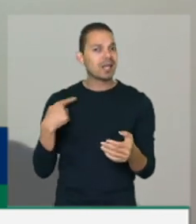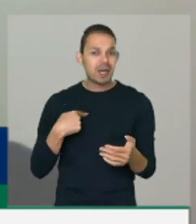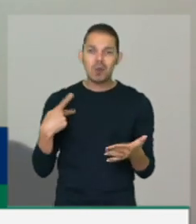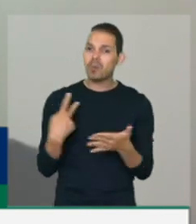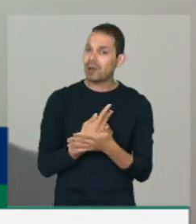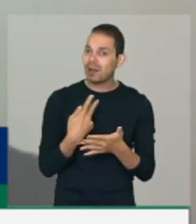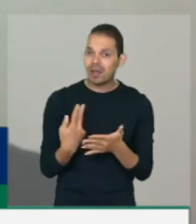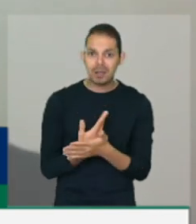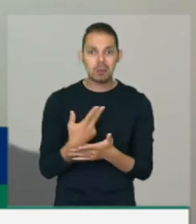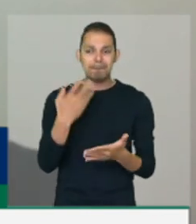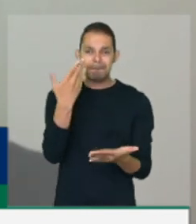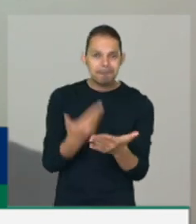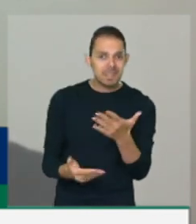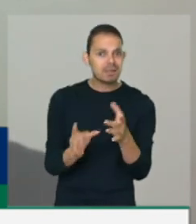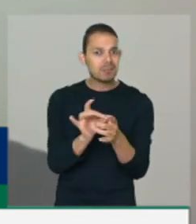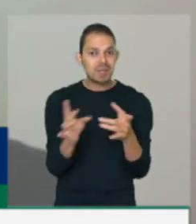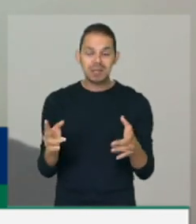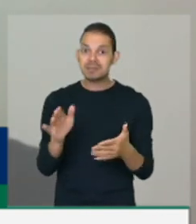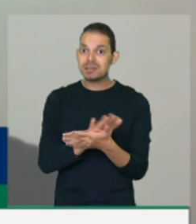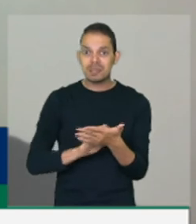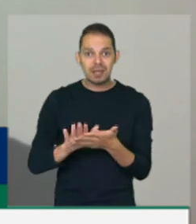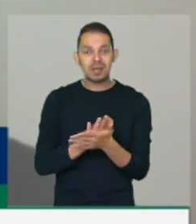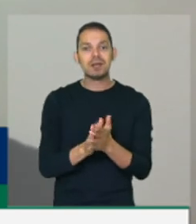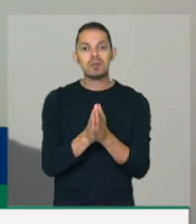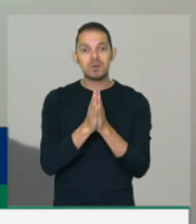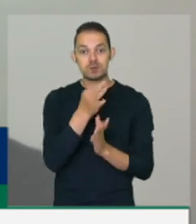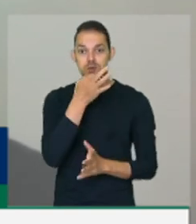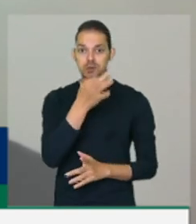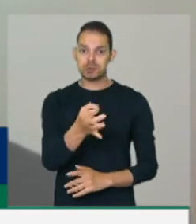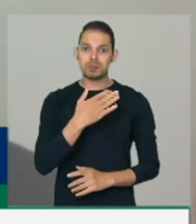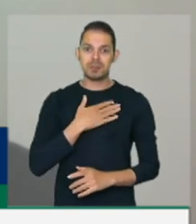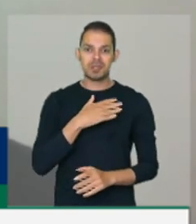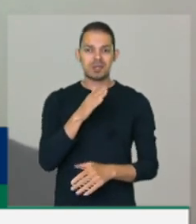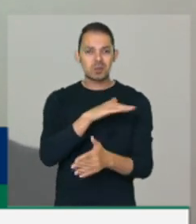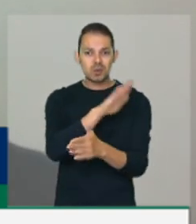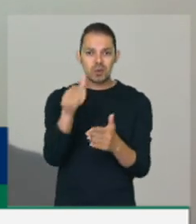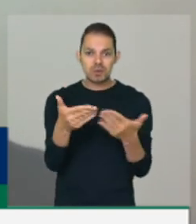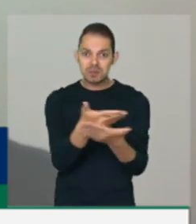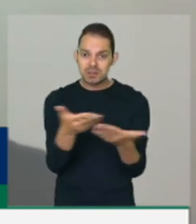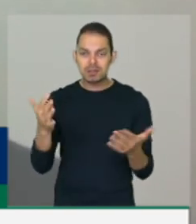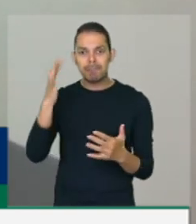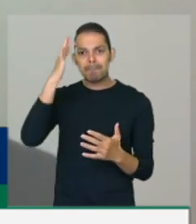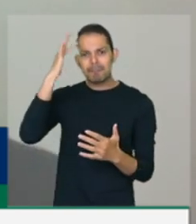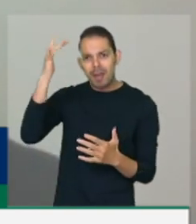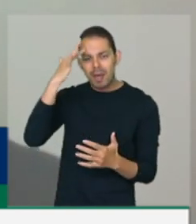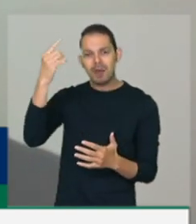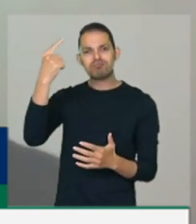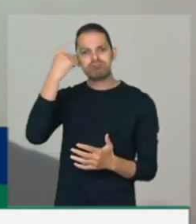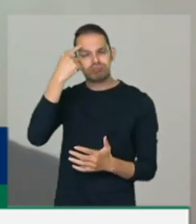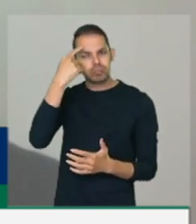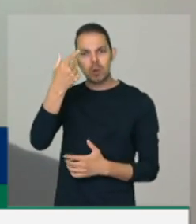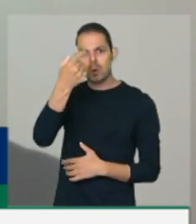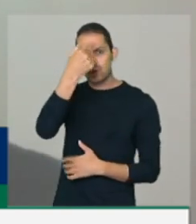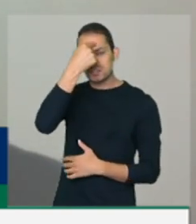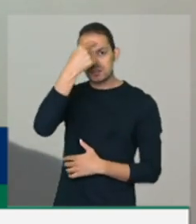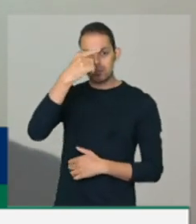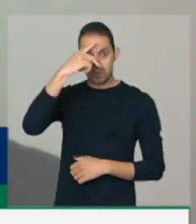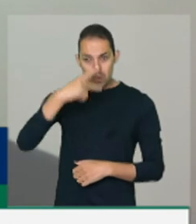tê-la retirada. Então, sugiro a todos vocês que pensem, se conscientizem, não por